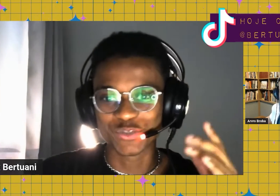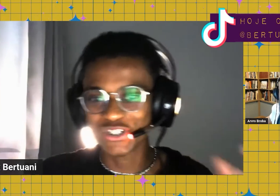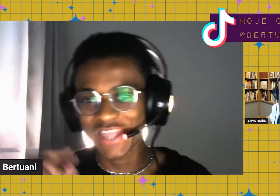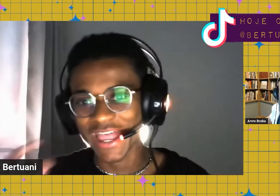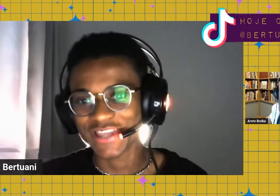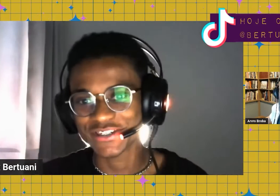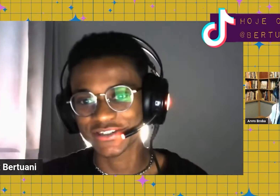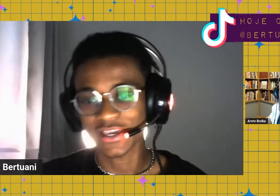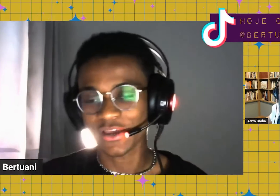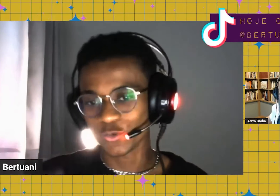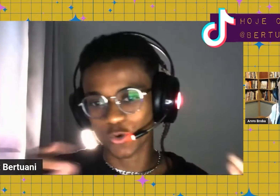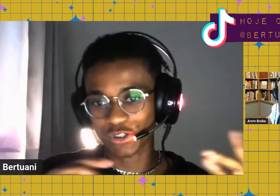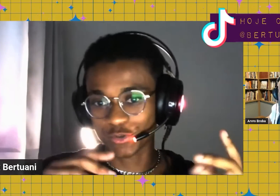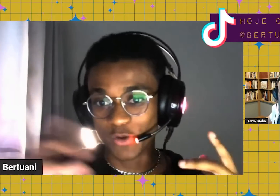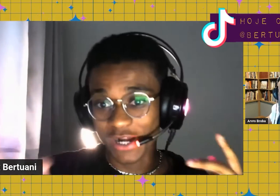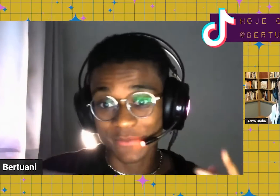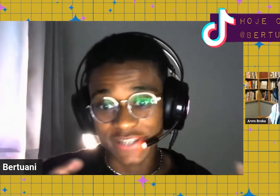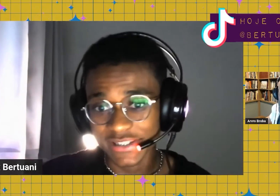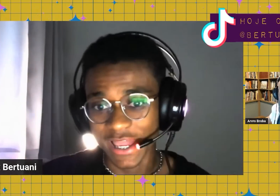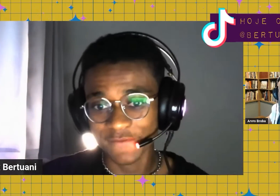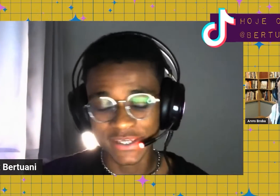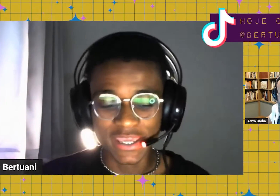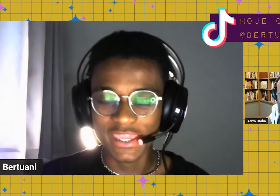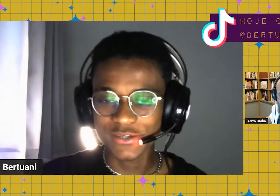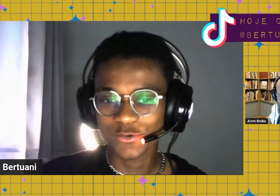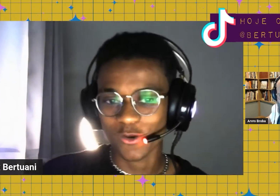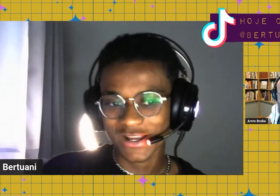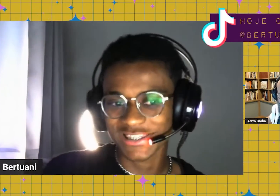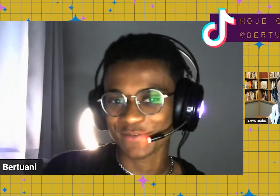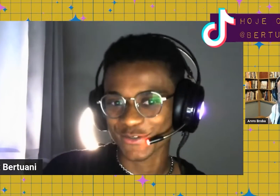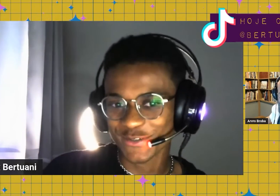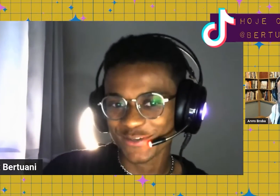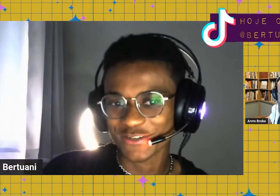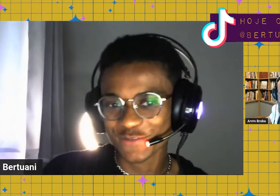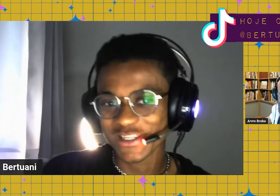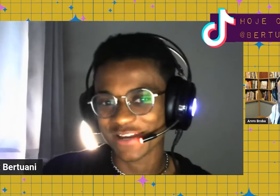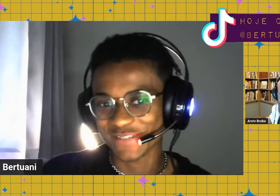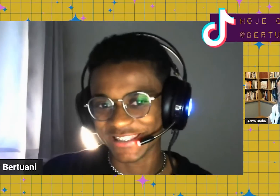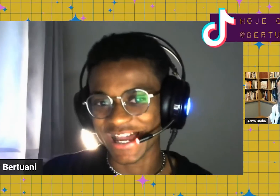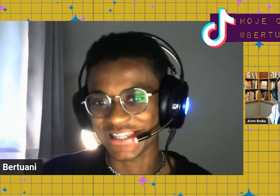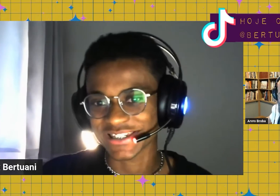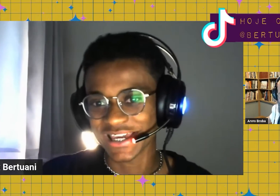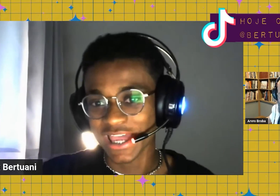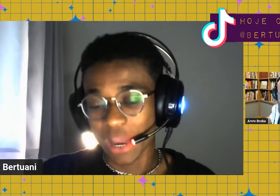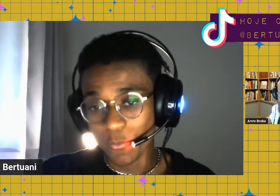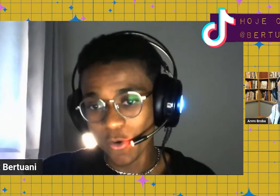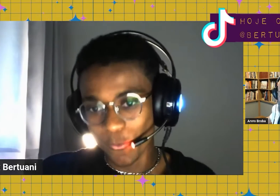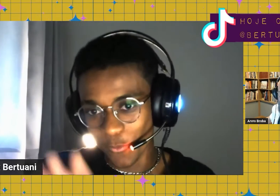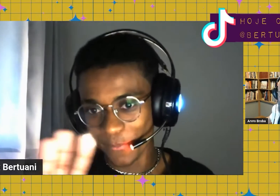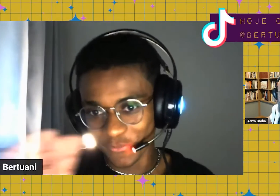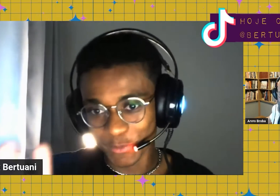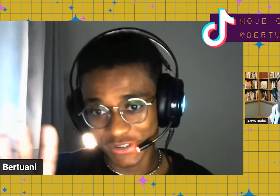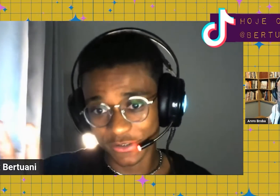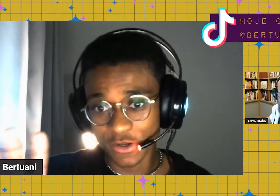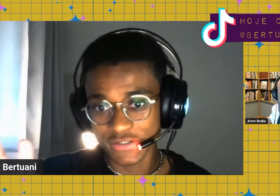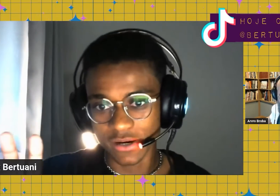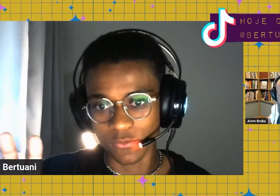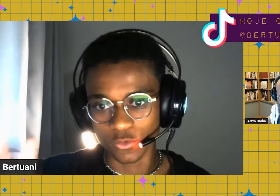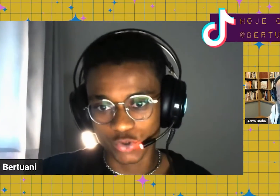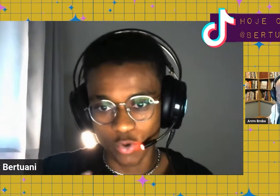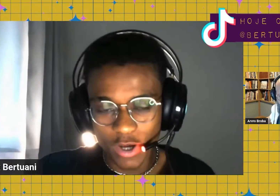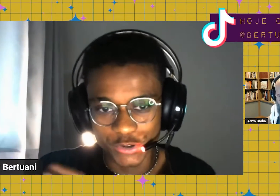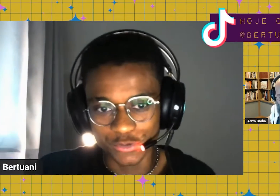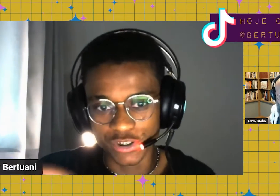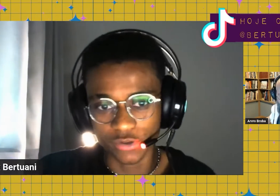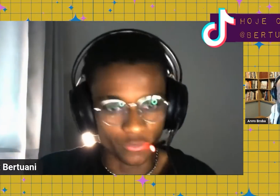os cortes podcasts os cortes dos programas das lives e isso coloca essas pessoas uma situação de vulnerabilidade O meu foi você ter